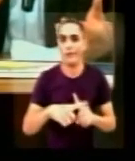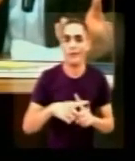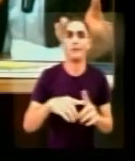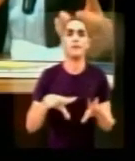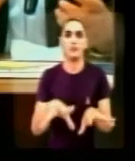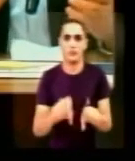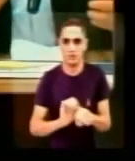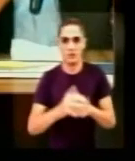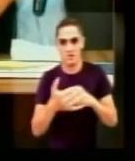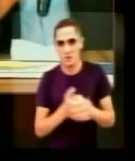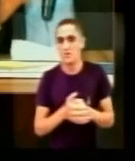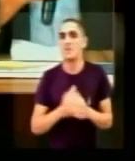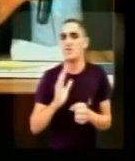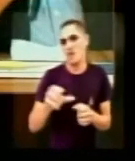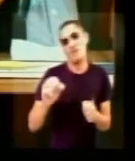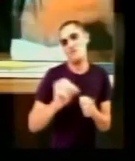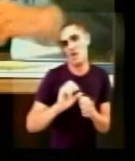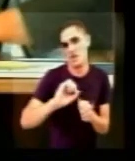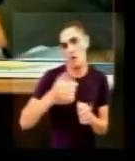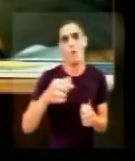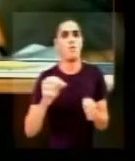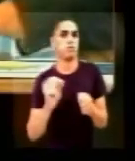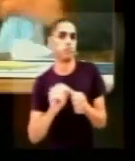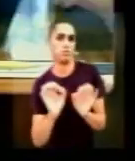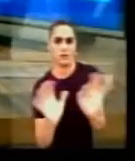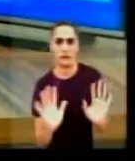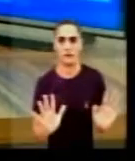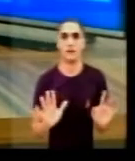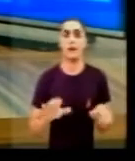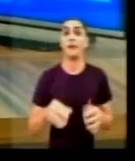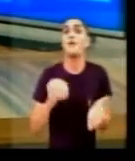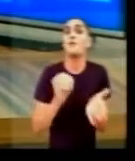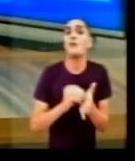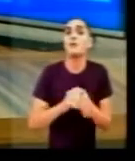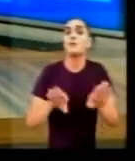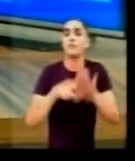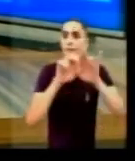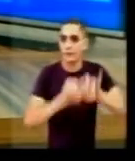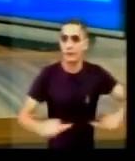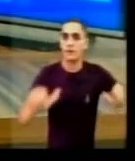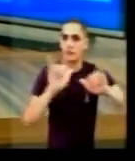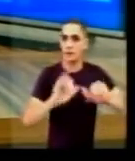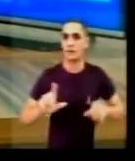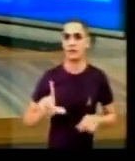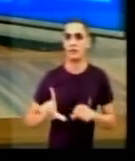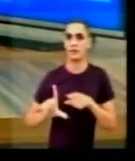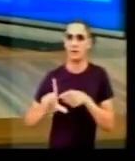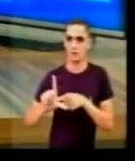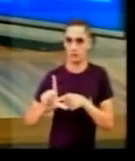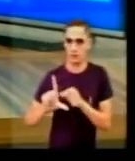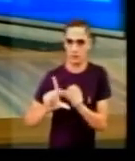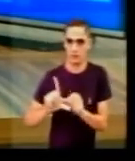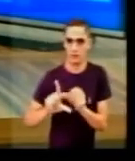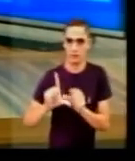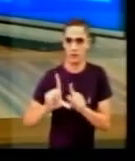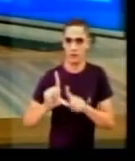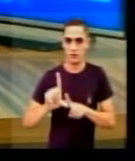resultados. Como você vê aqui, você tem essa linha que é laranja,